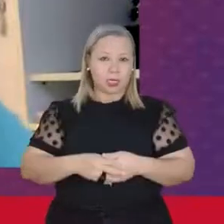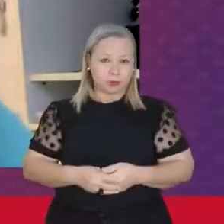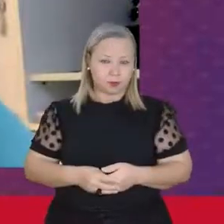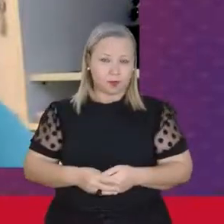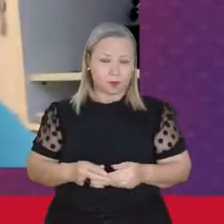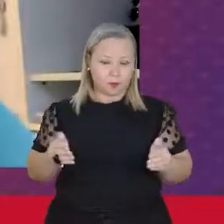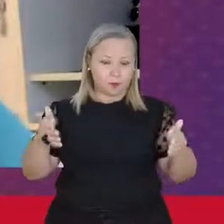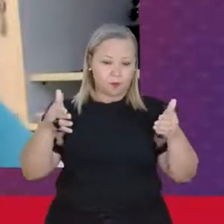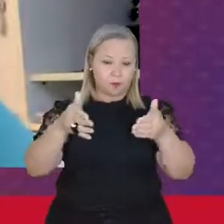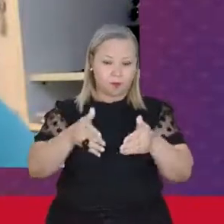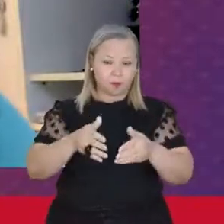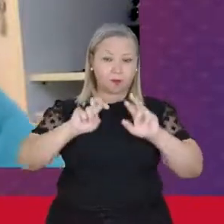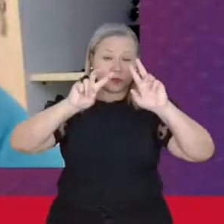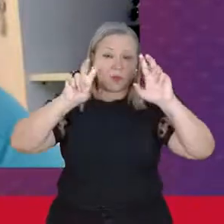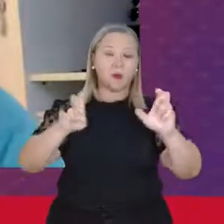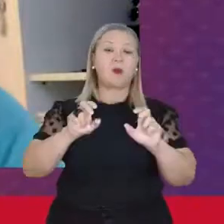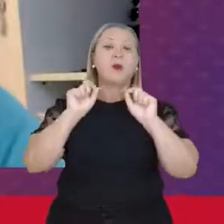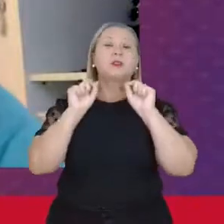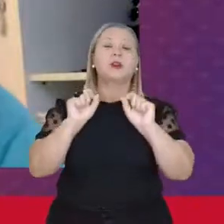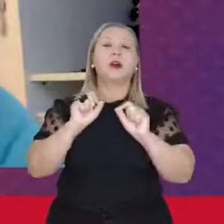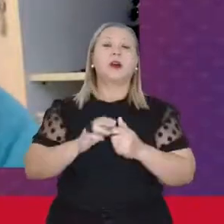as causas da